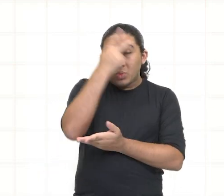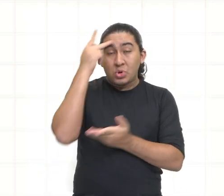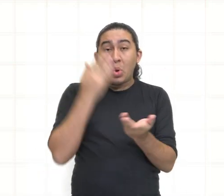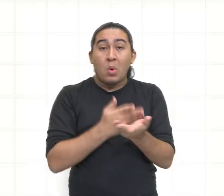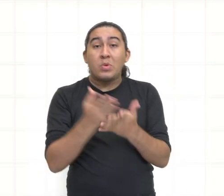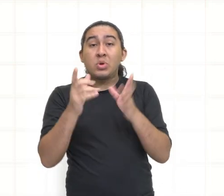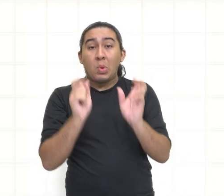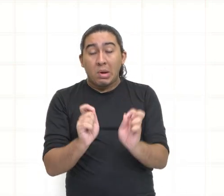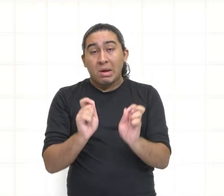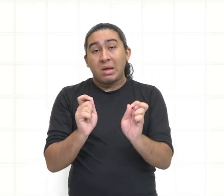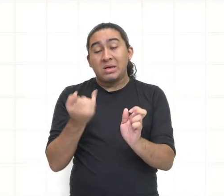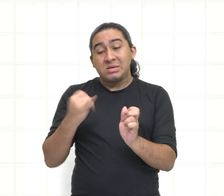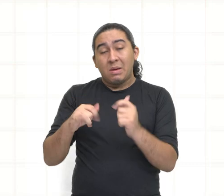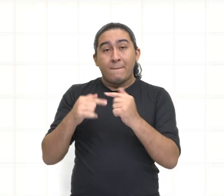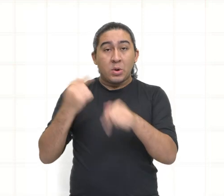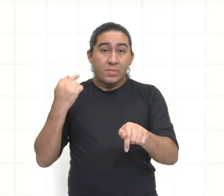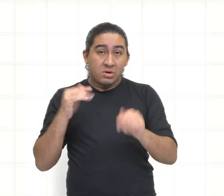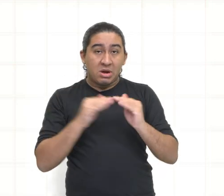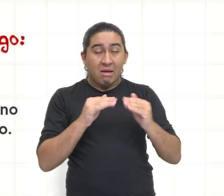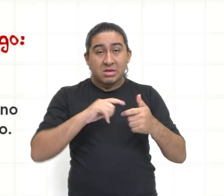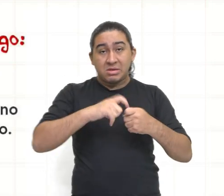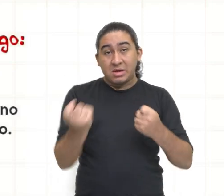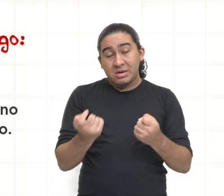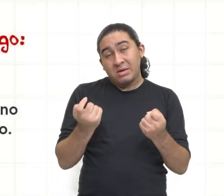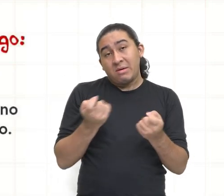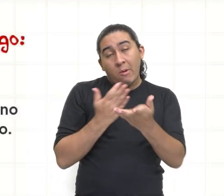mais enfatizado, ok?